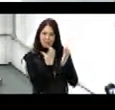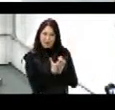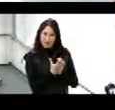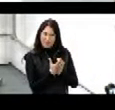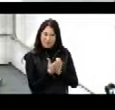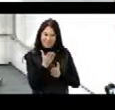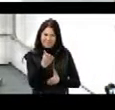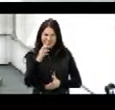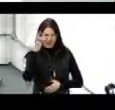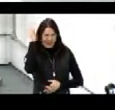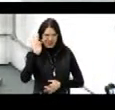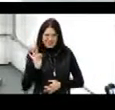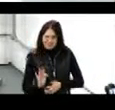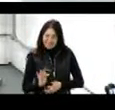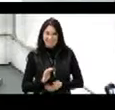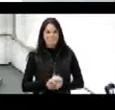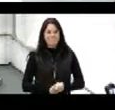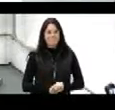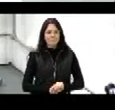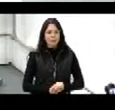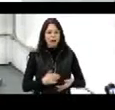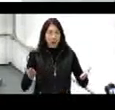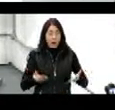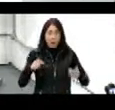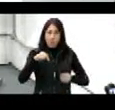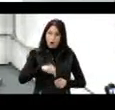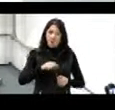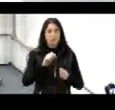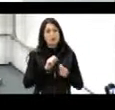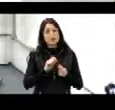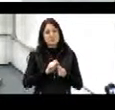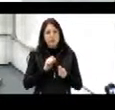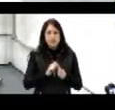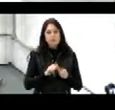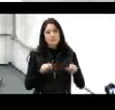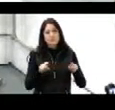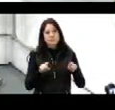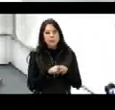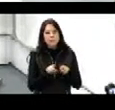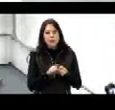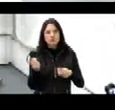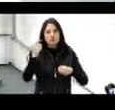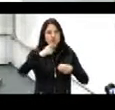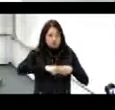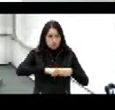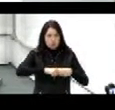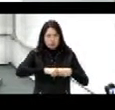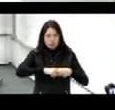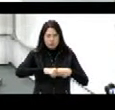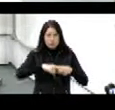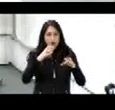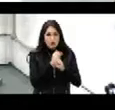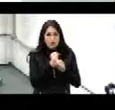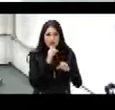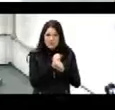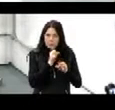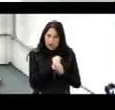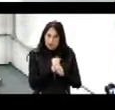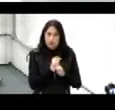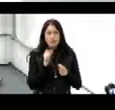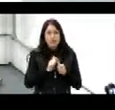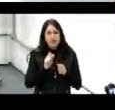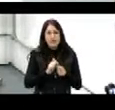Fizemos agora em 2016, ainda em 2015 para agora 2016, um convênio, um orçamento para conveniar com a Poder